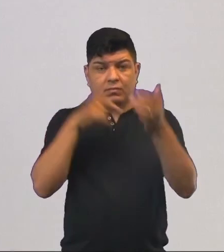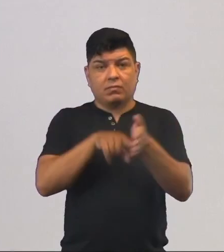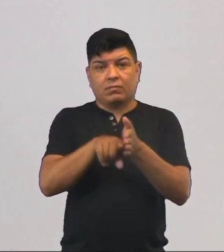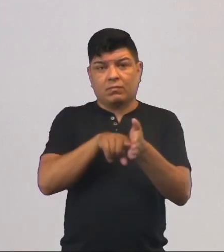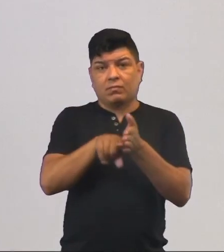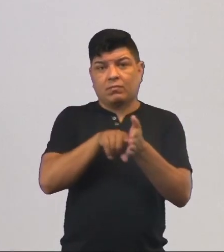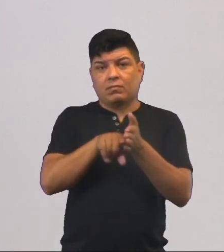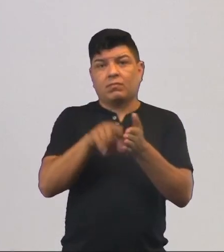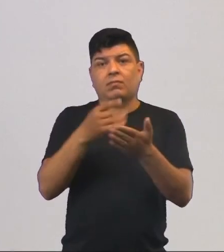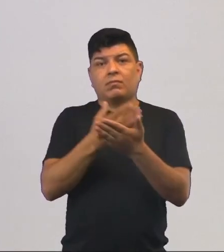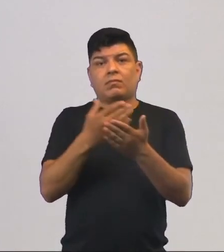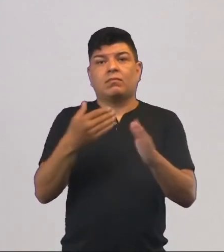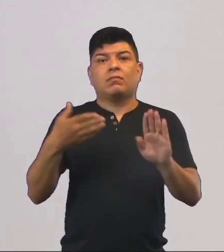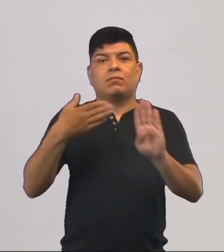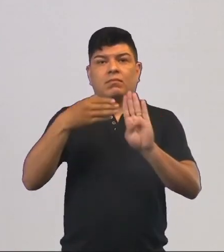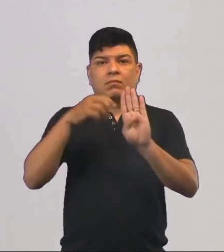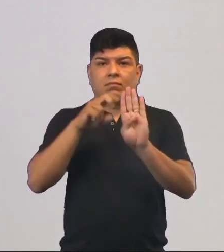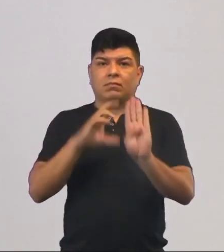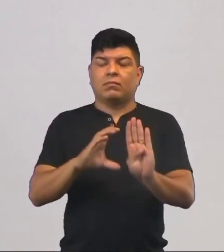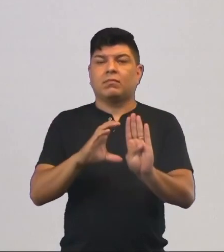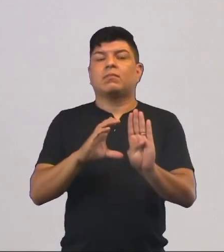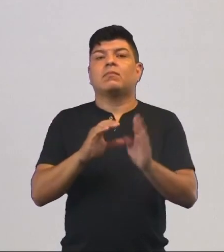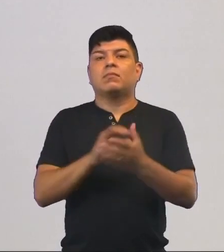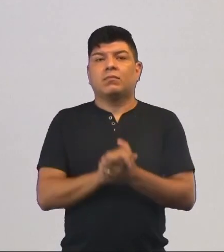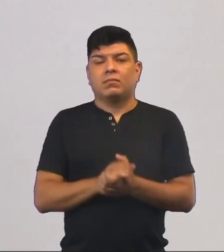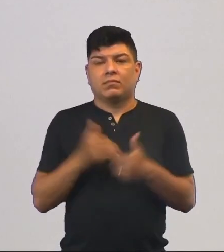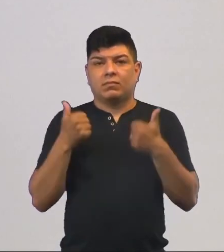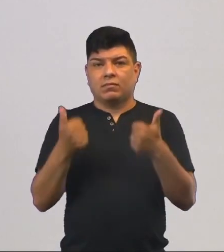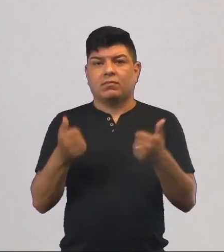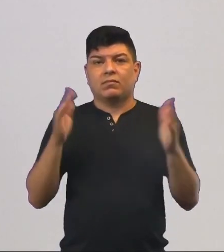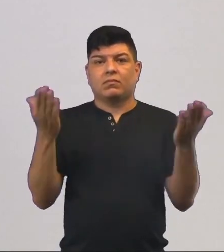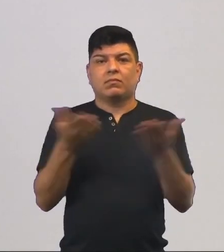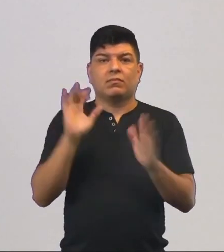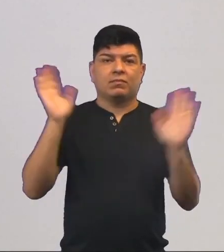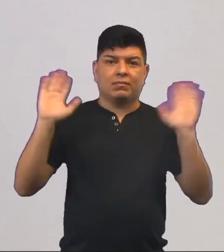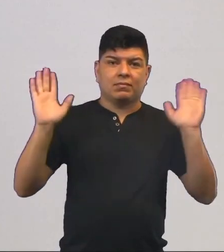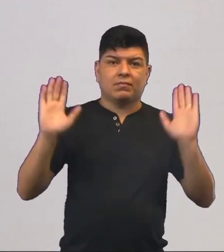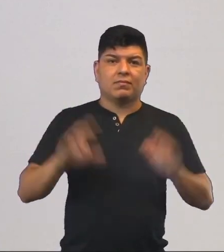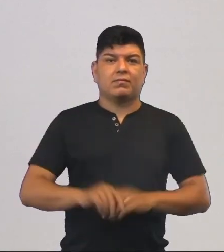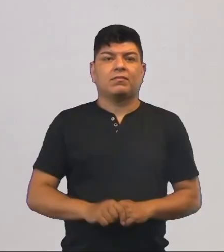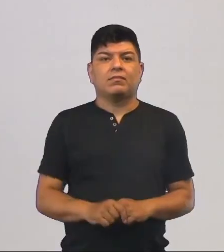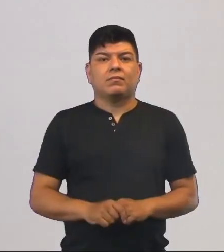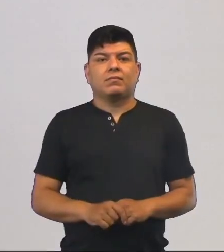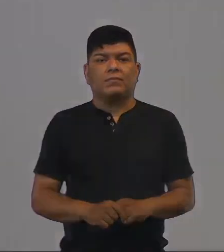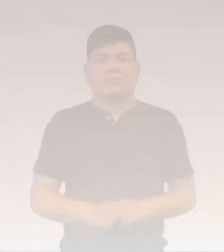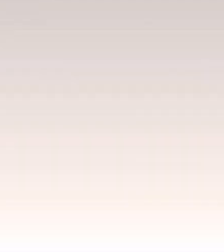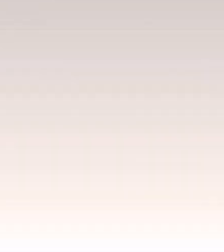revisar essa e outras aulas, acesse a sua plataforma Eduque, tá bom? E por hoje é só. Tchau, pessoal.